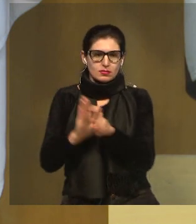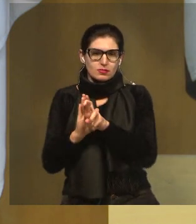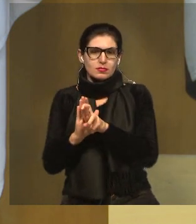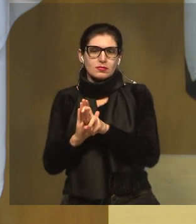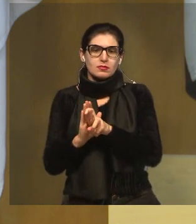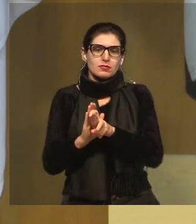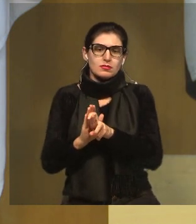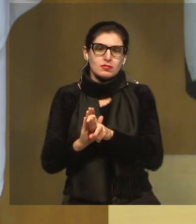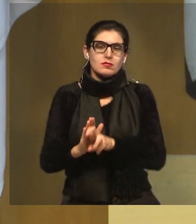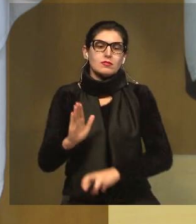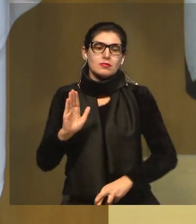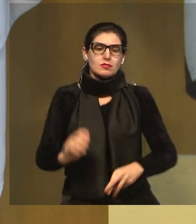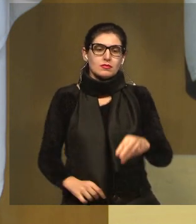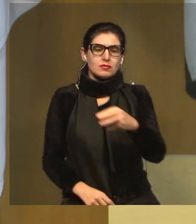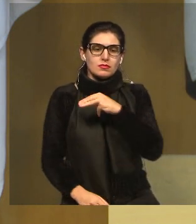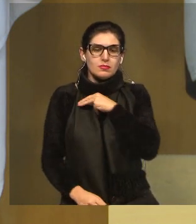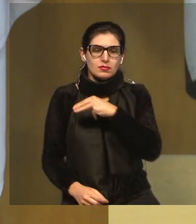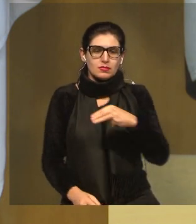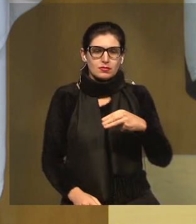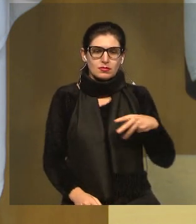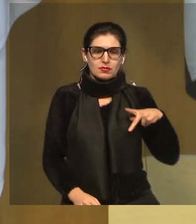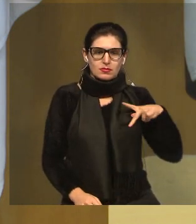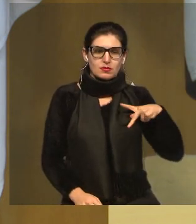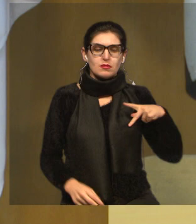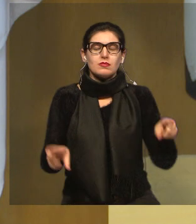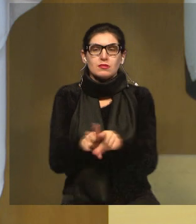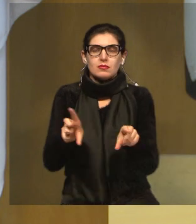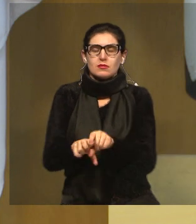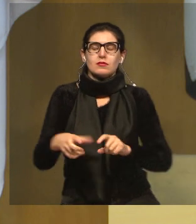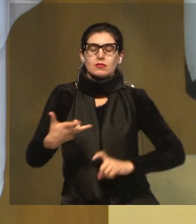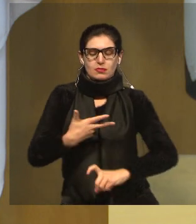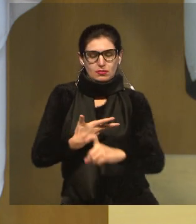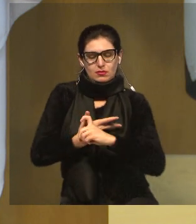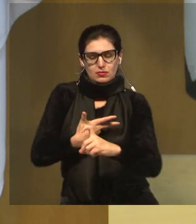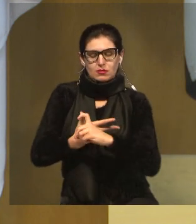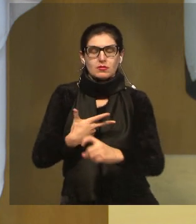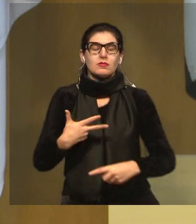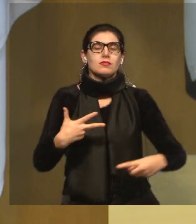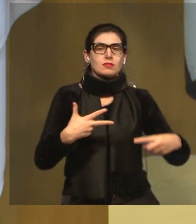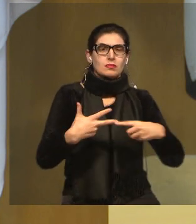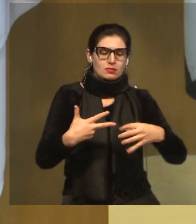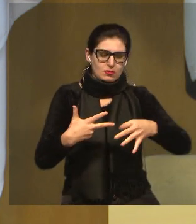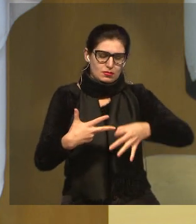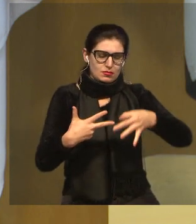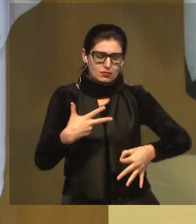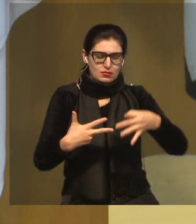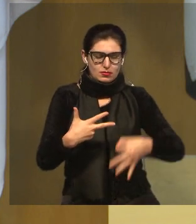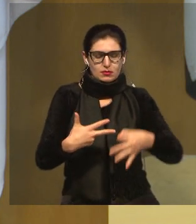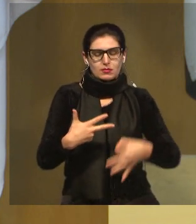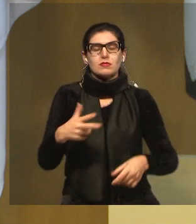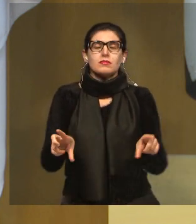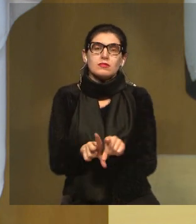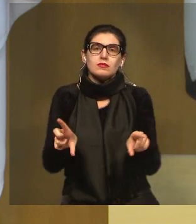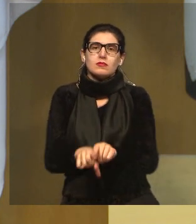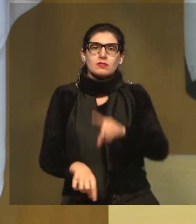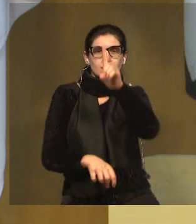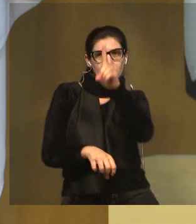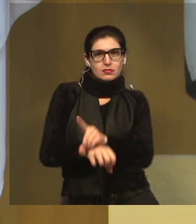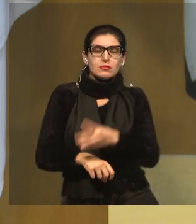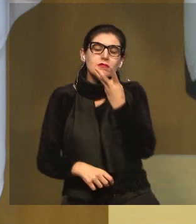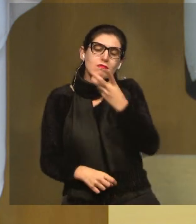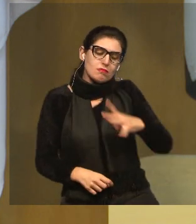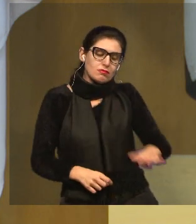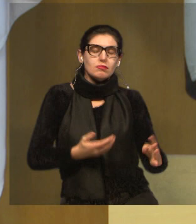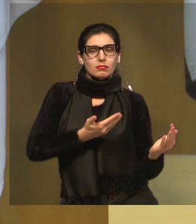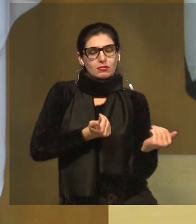Ministério Público, dos poderes executivo e judiciário, do Conselho Municipal dos Direitos da Criança e